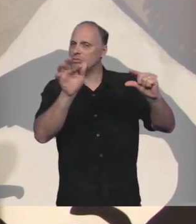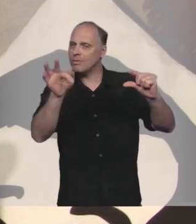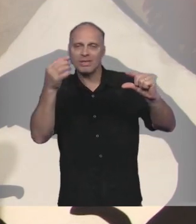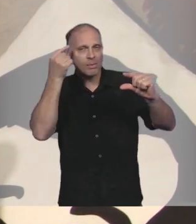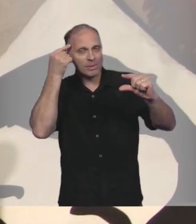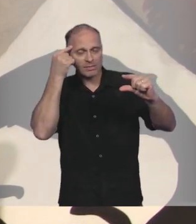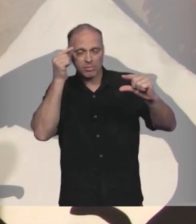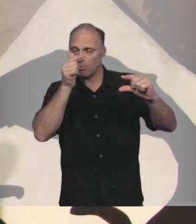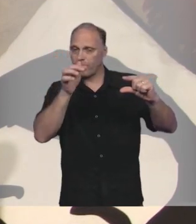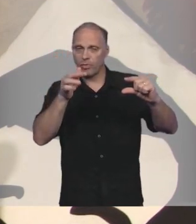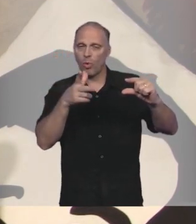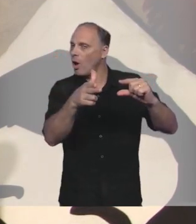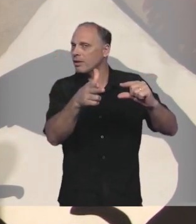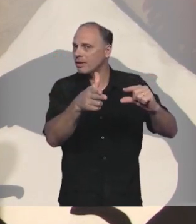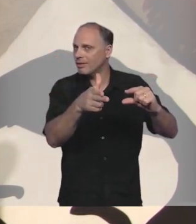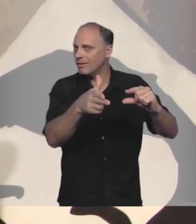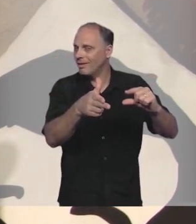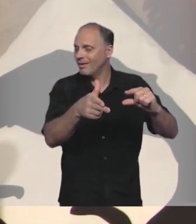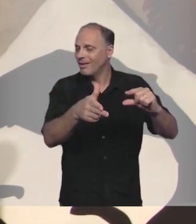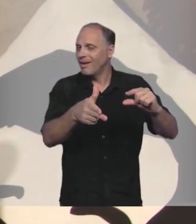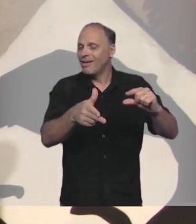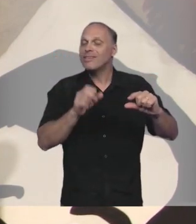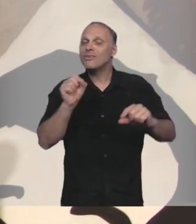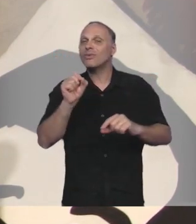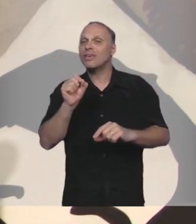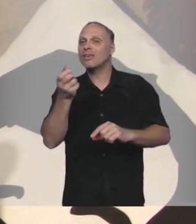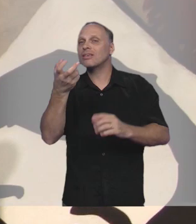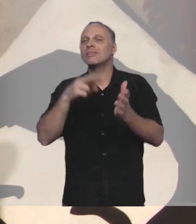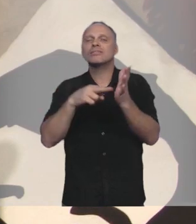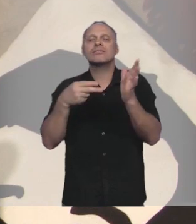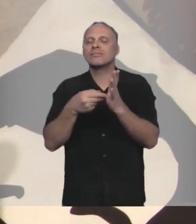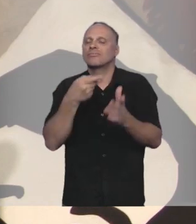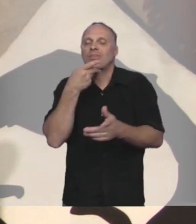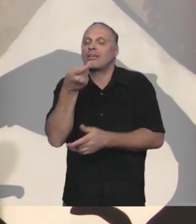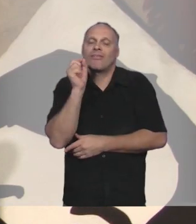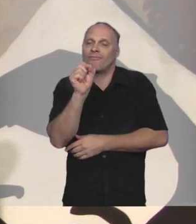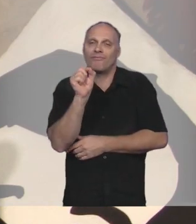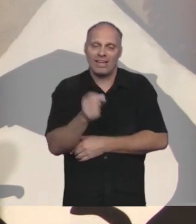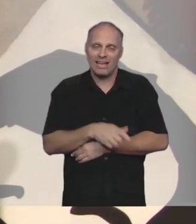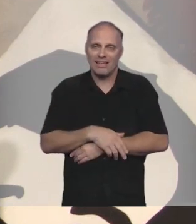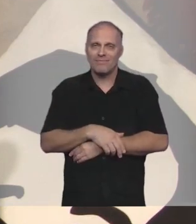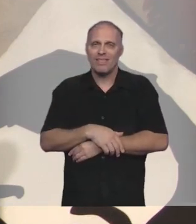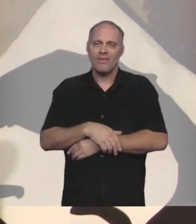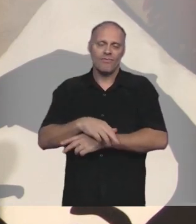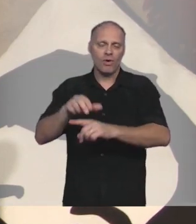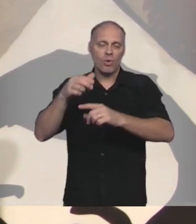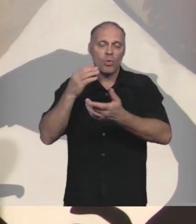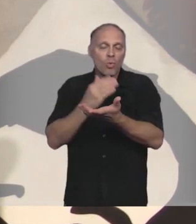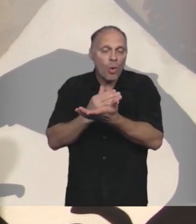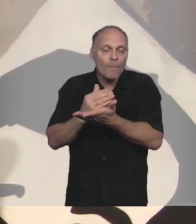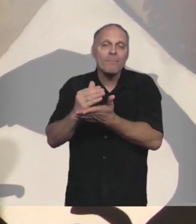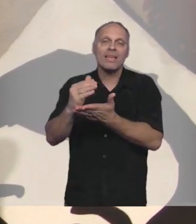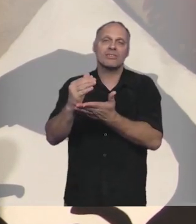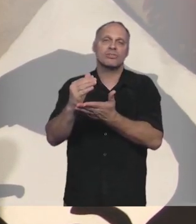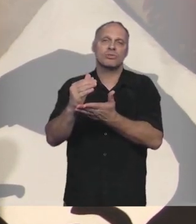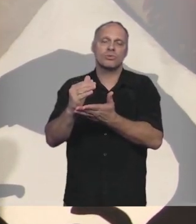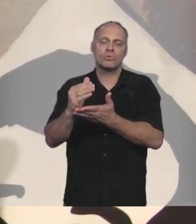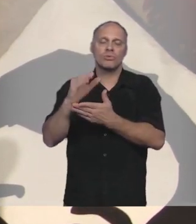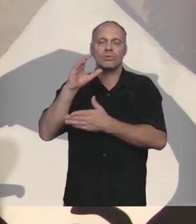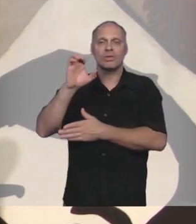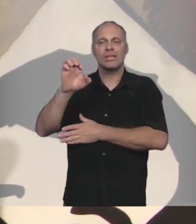dizer? Foi um ponto de partida externo, né, do meio ambiente.